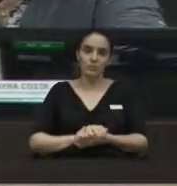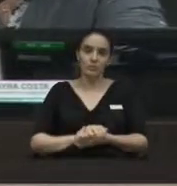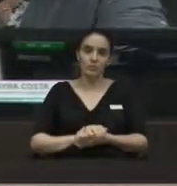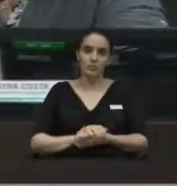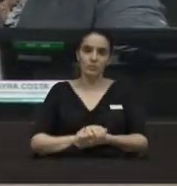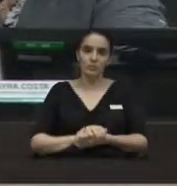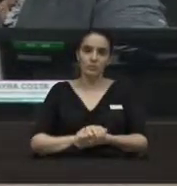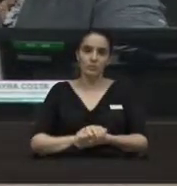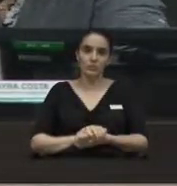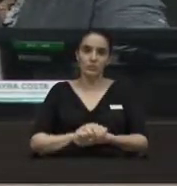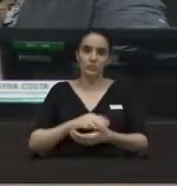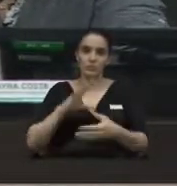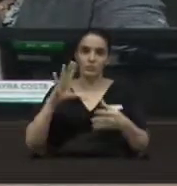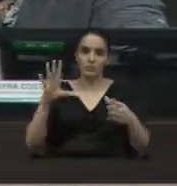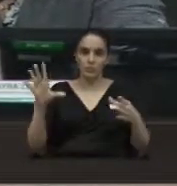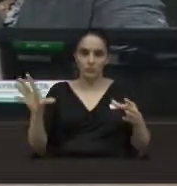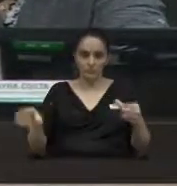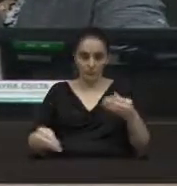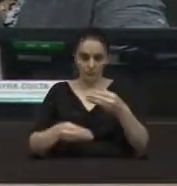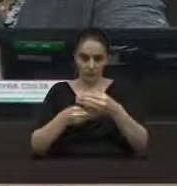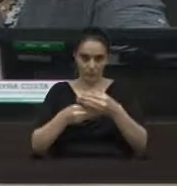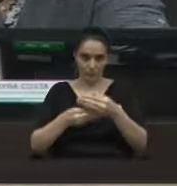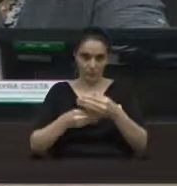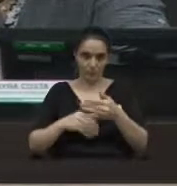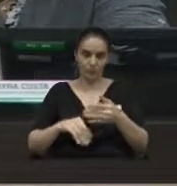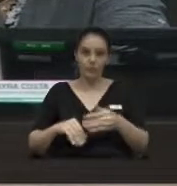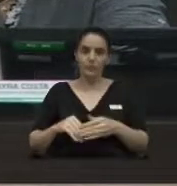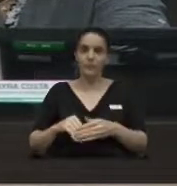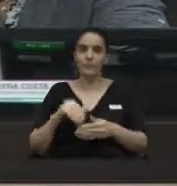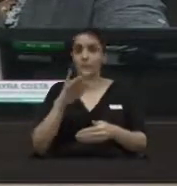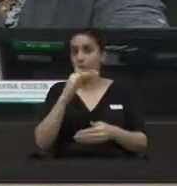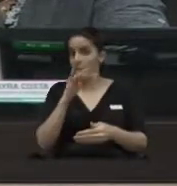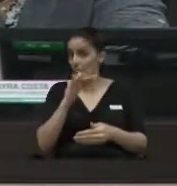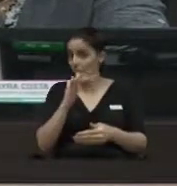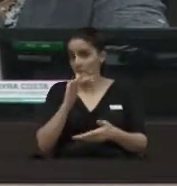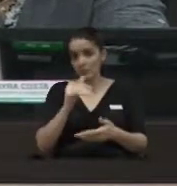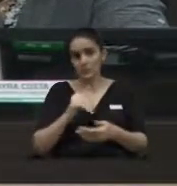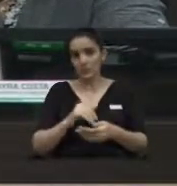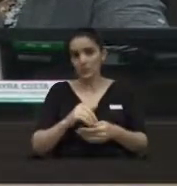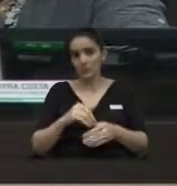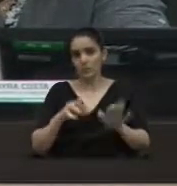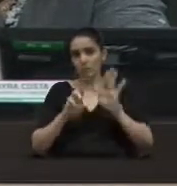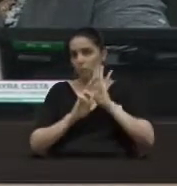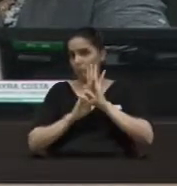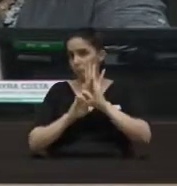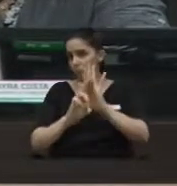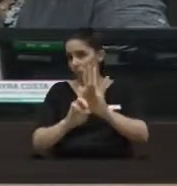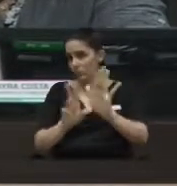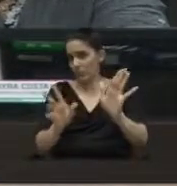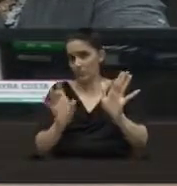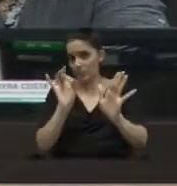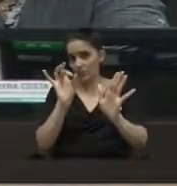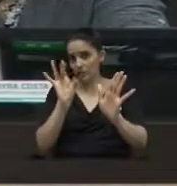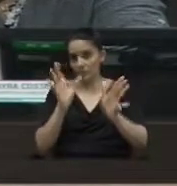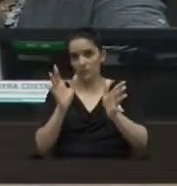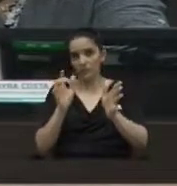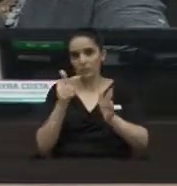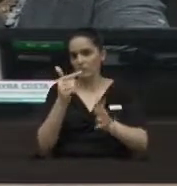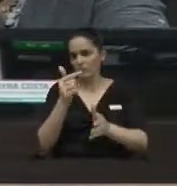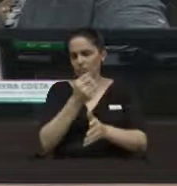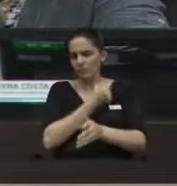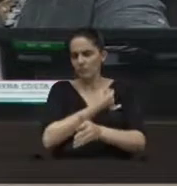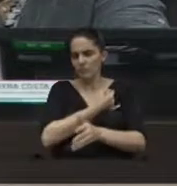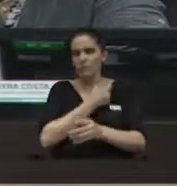só para complementar, a questão de média é média, é só uma referência. Eu não tenho esses números, mas